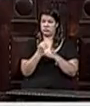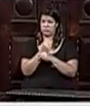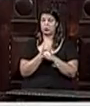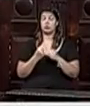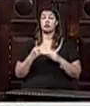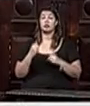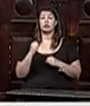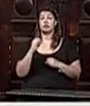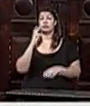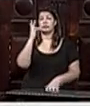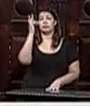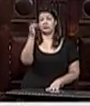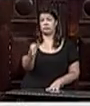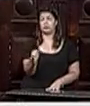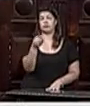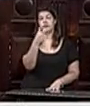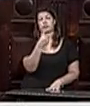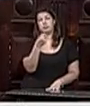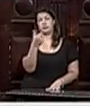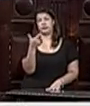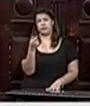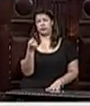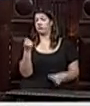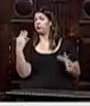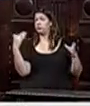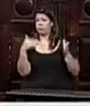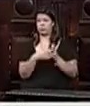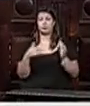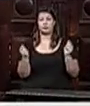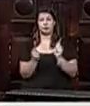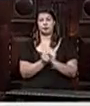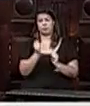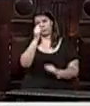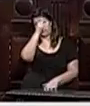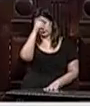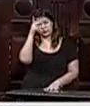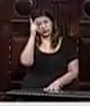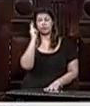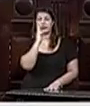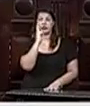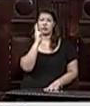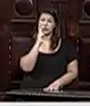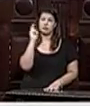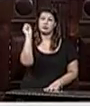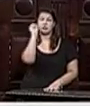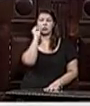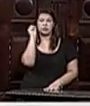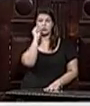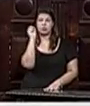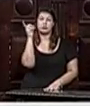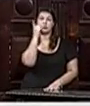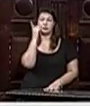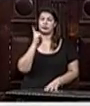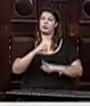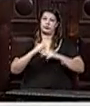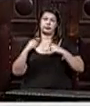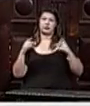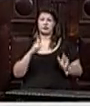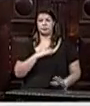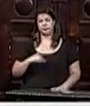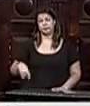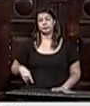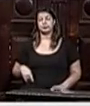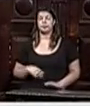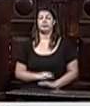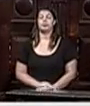anos, para aí sim, em 2020, fazer uma eleição geral, de novo, para esses mandatos, além dos mandatos municipais de